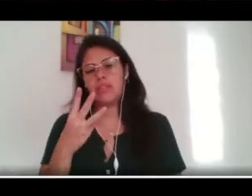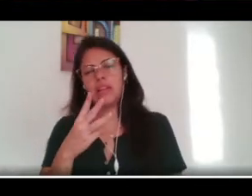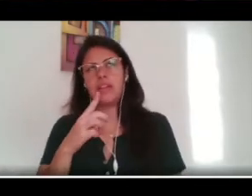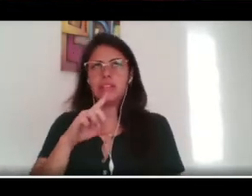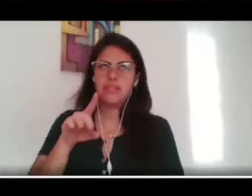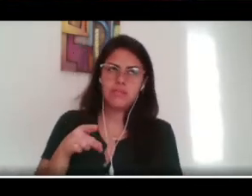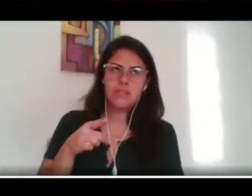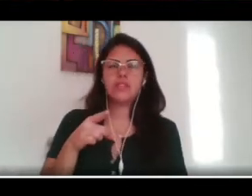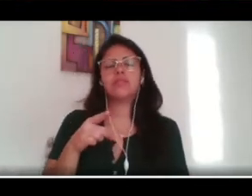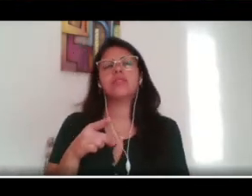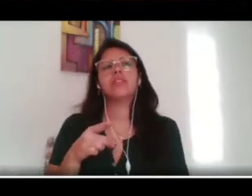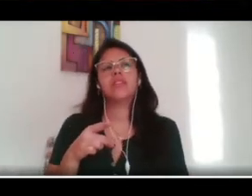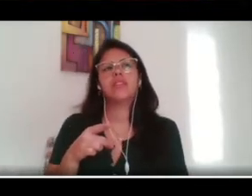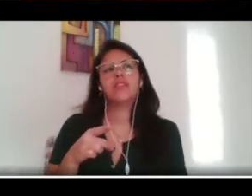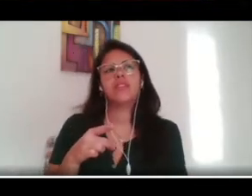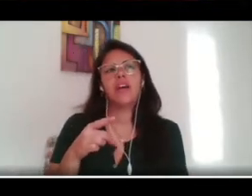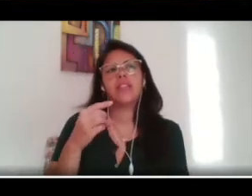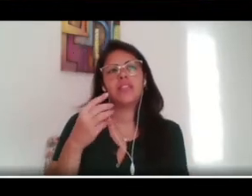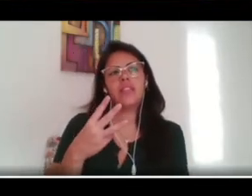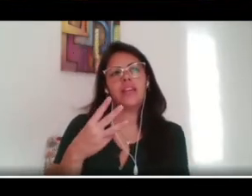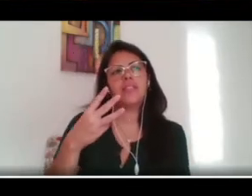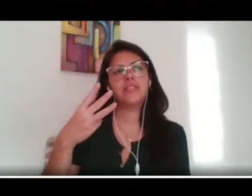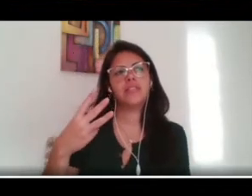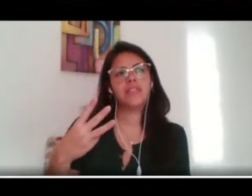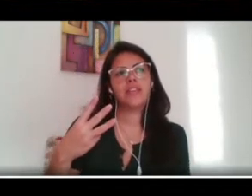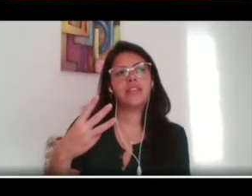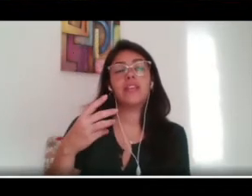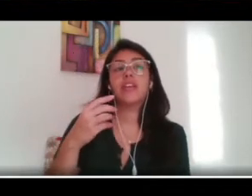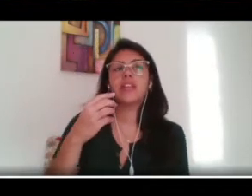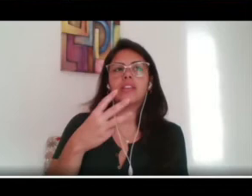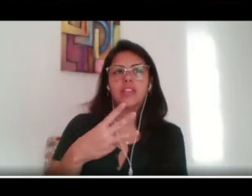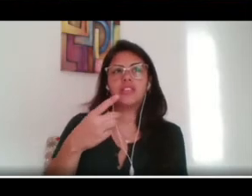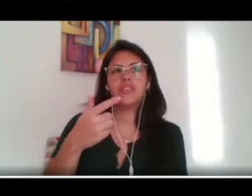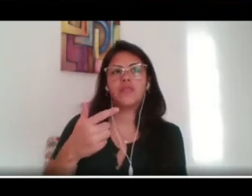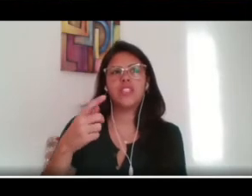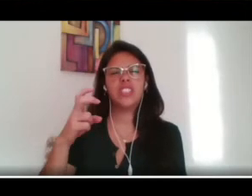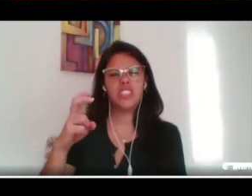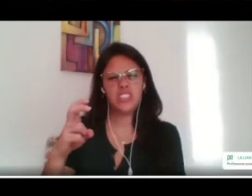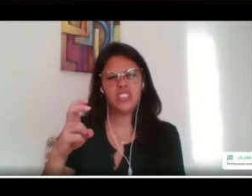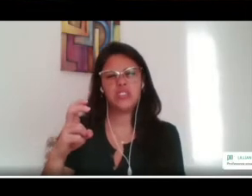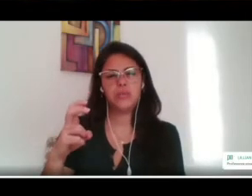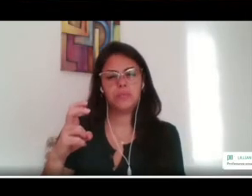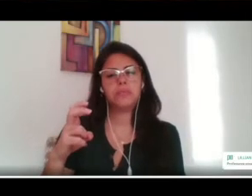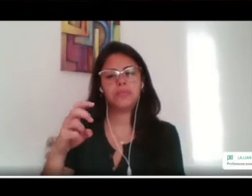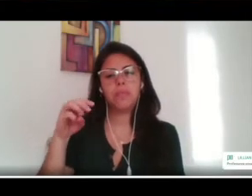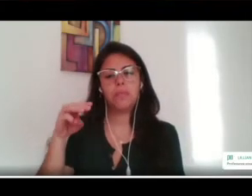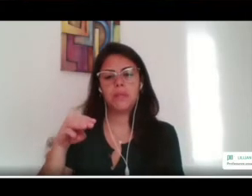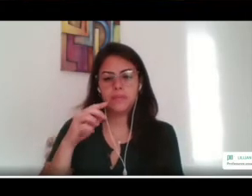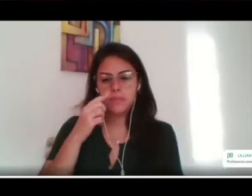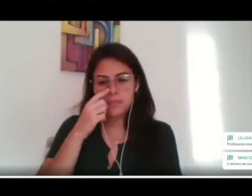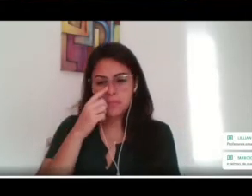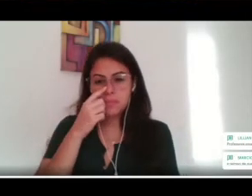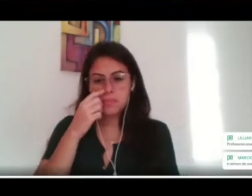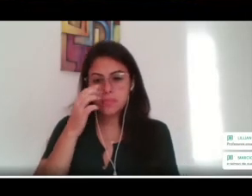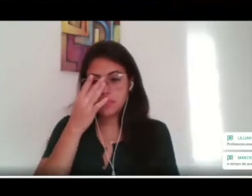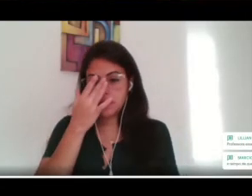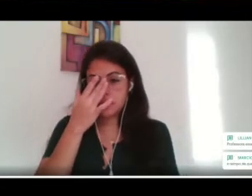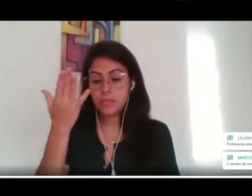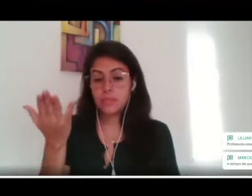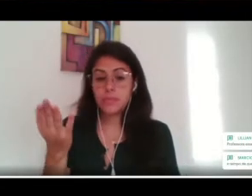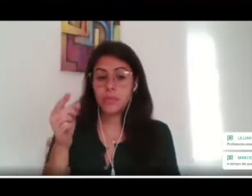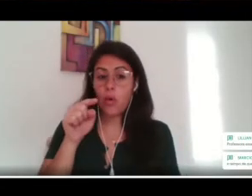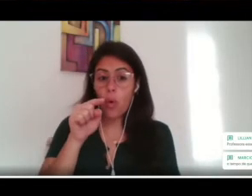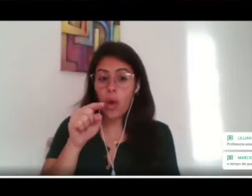3,325, né, metros, de maneira exata. Beleza? Então, observe aqui que esse exemplo, ele serve para mostrar para a gente